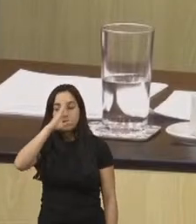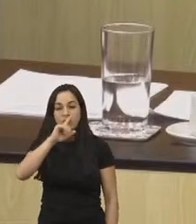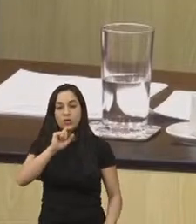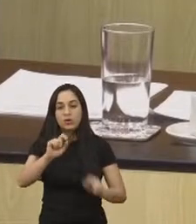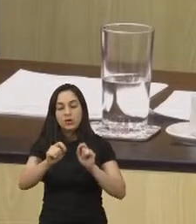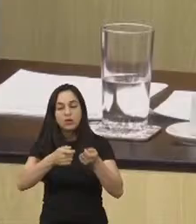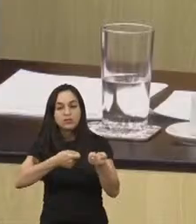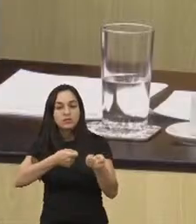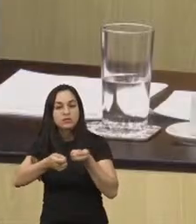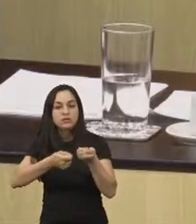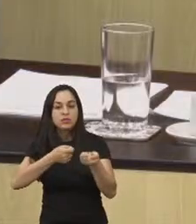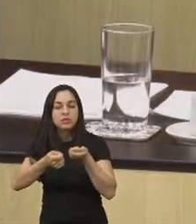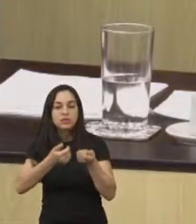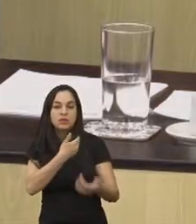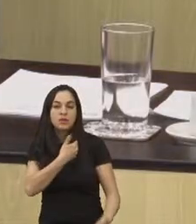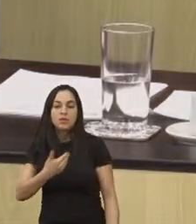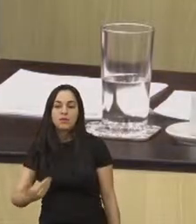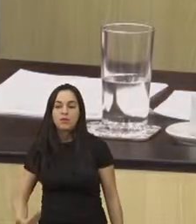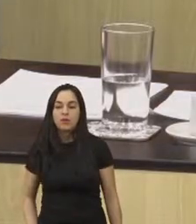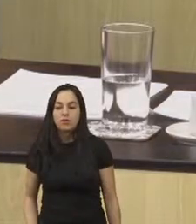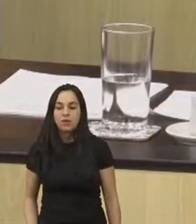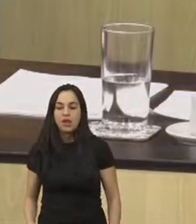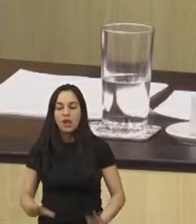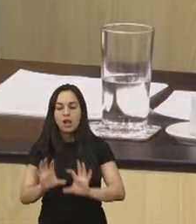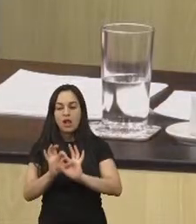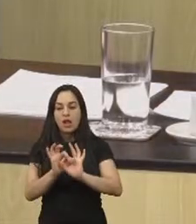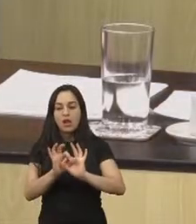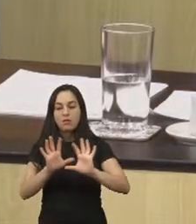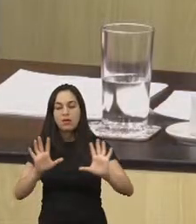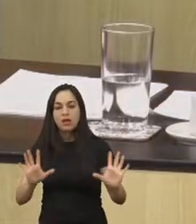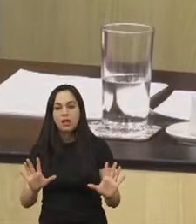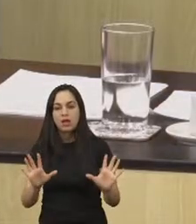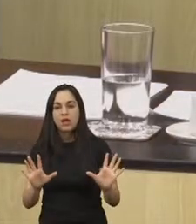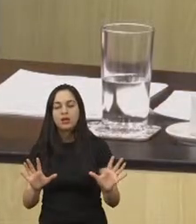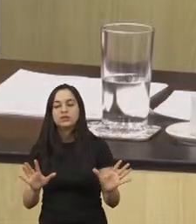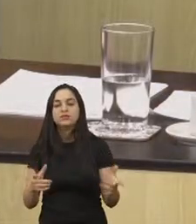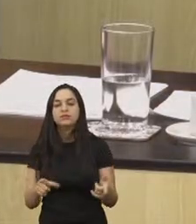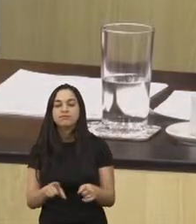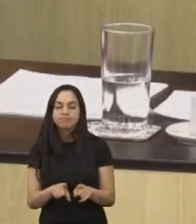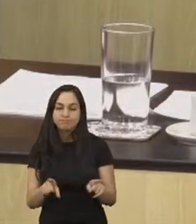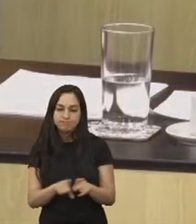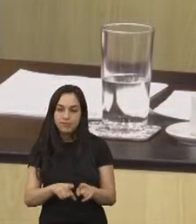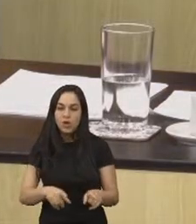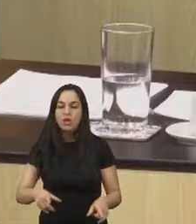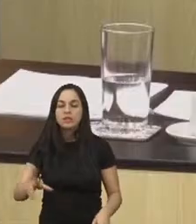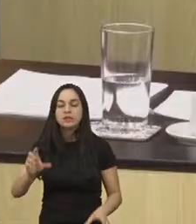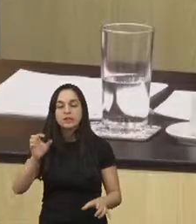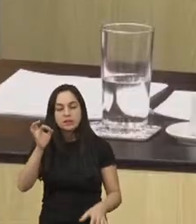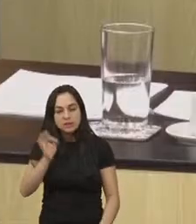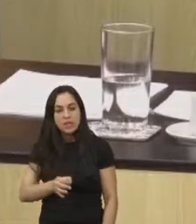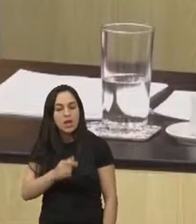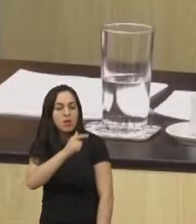da administração pública a legalidade, a impessoalidade, a moralidade,